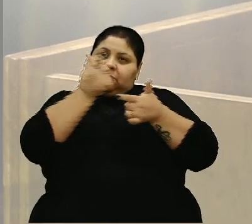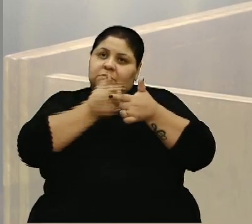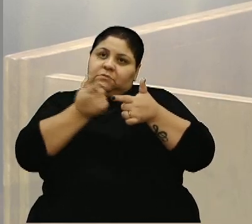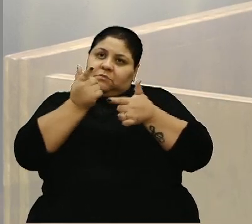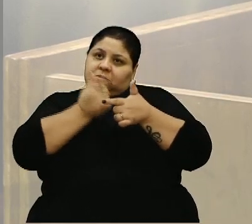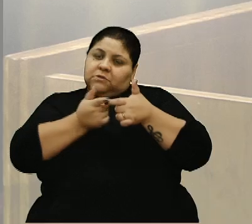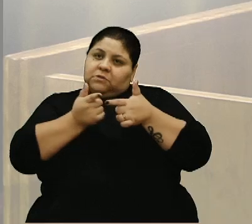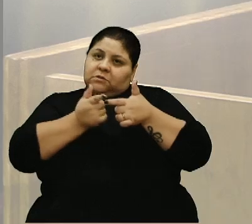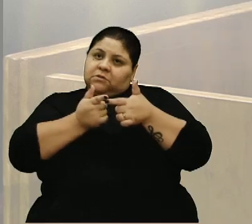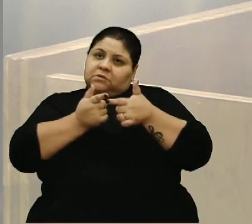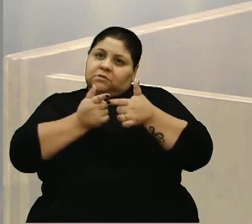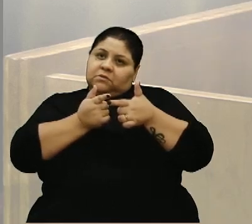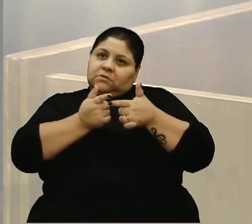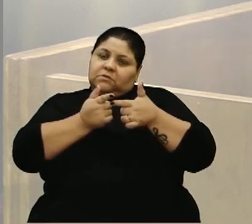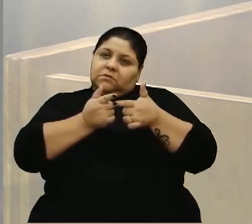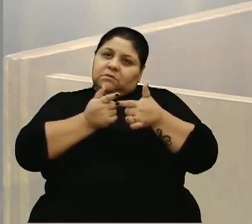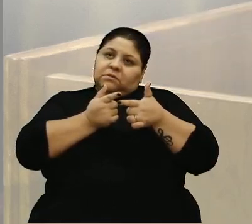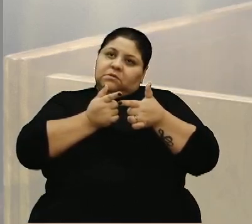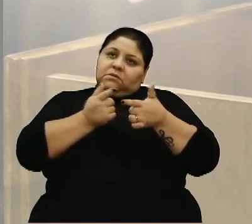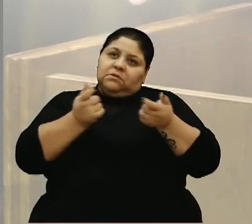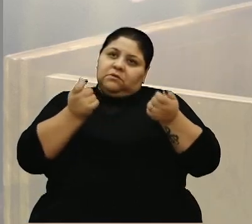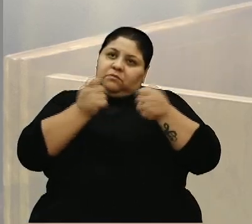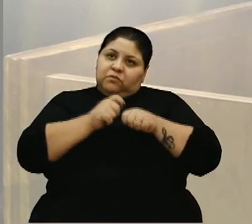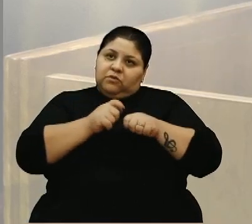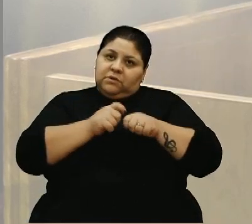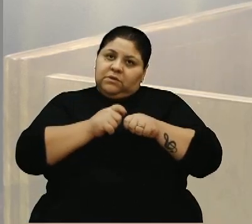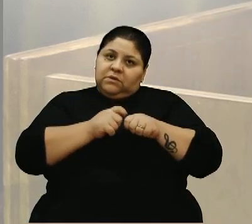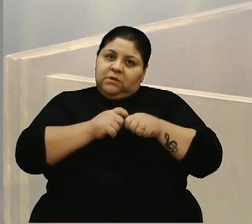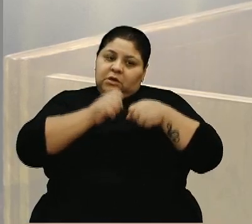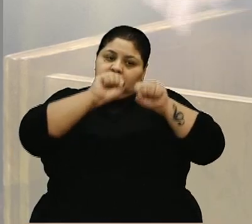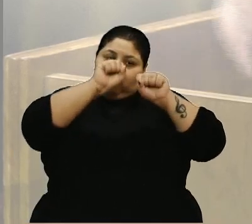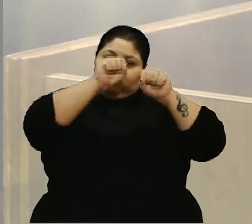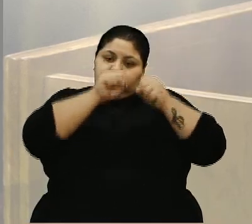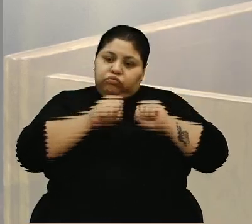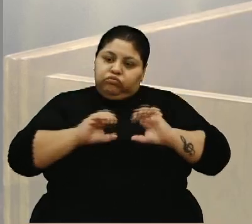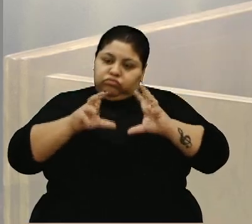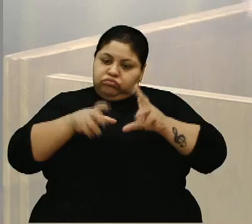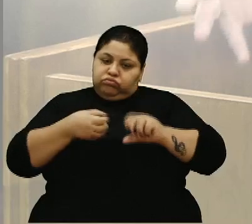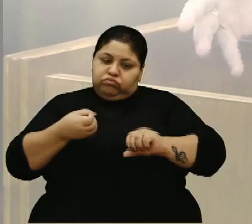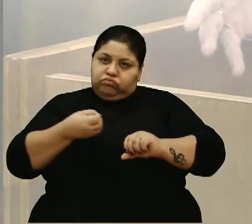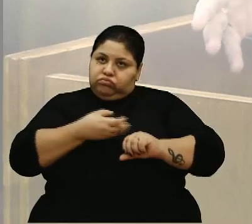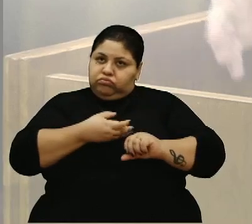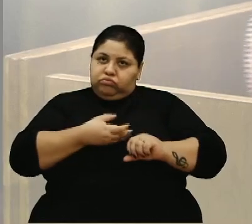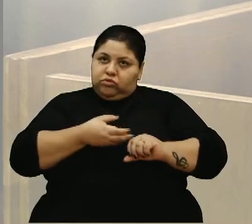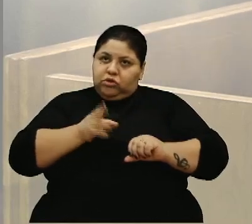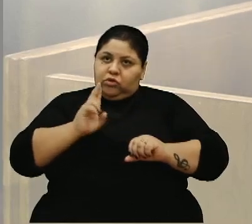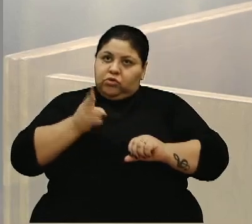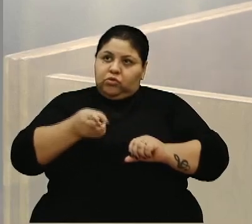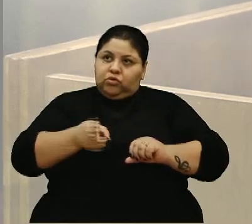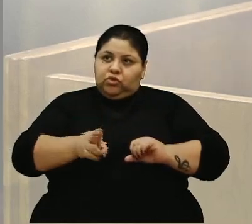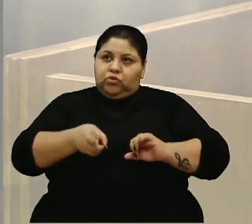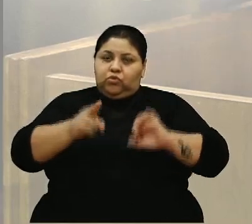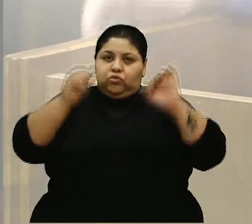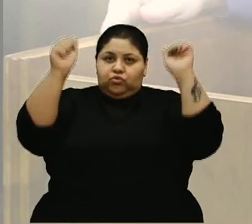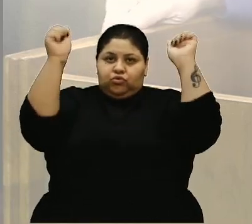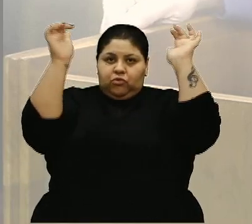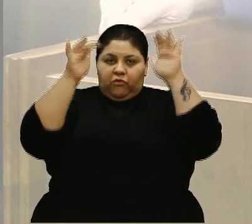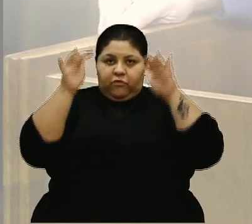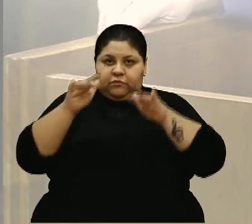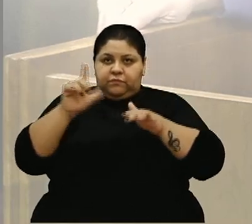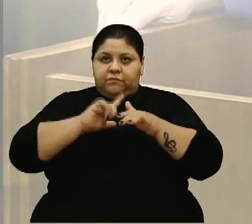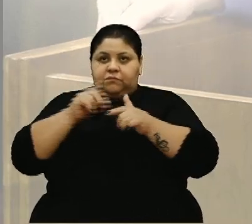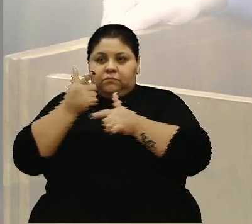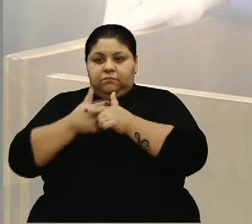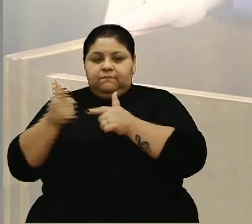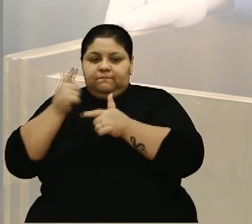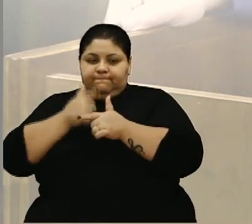era de possivelmente vir abaixo tudo de novo. Porque não parou de chover, porque tivemos diversos percalços